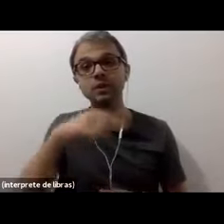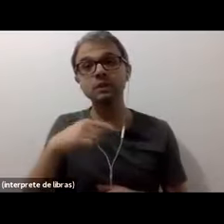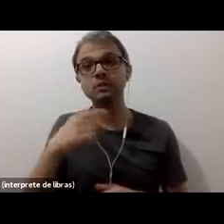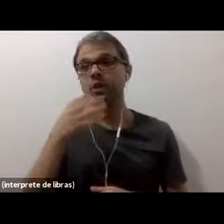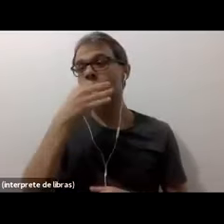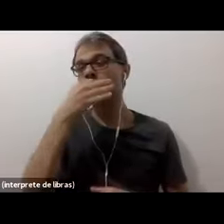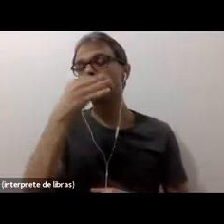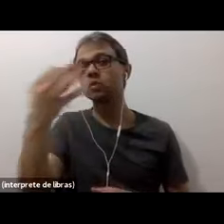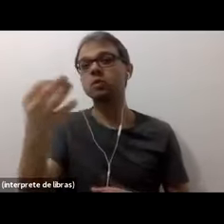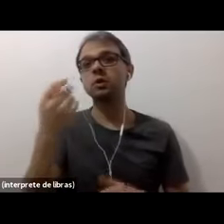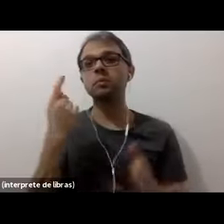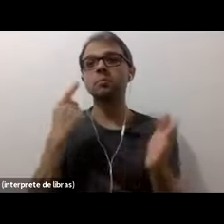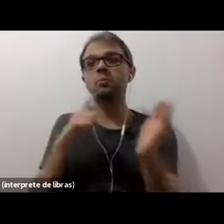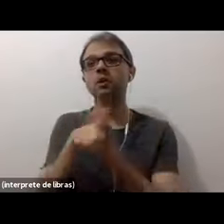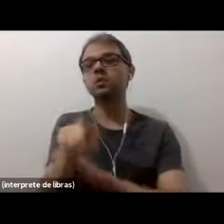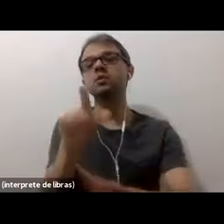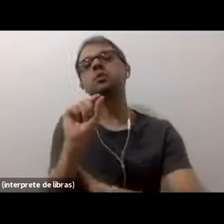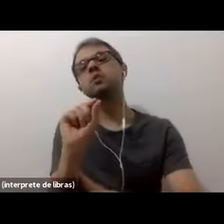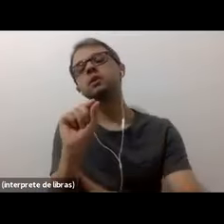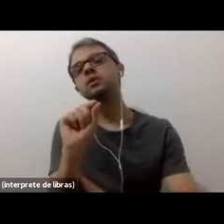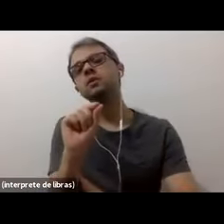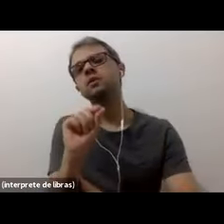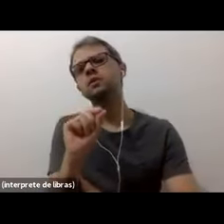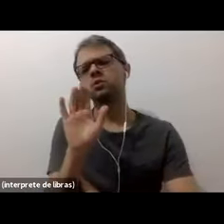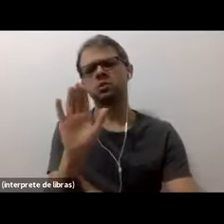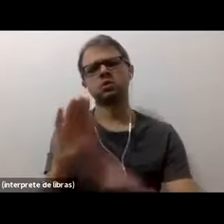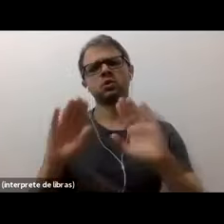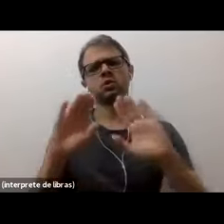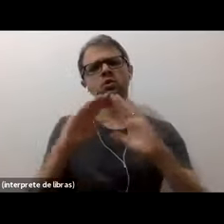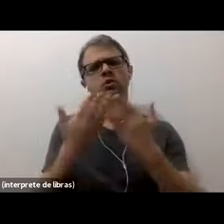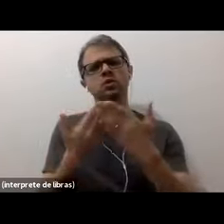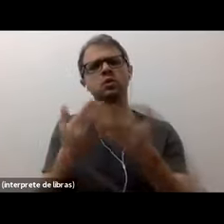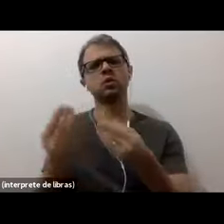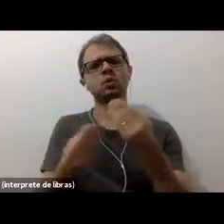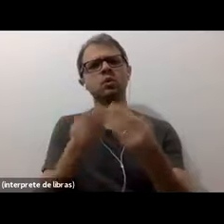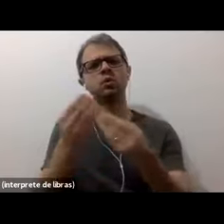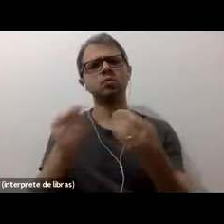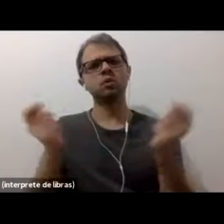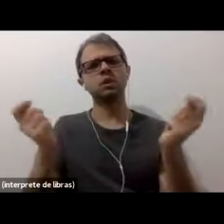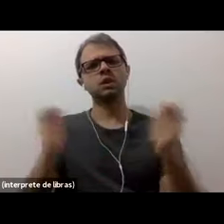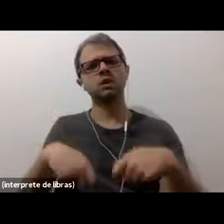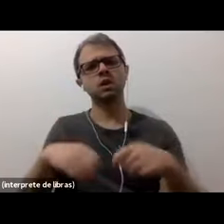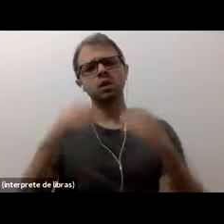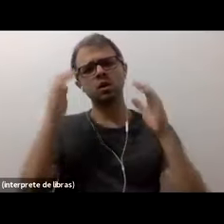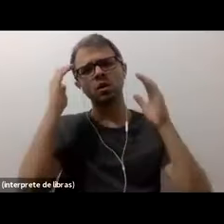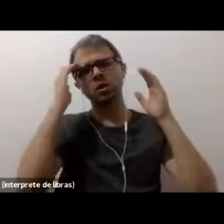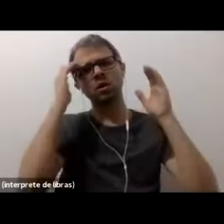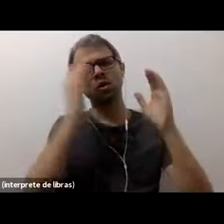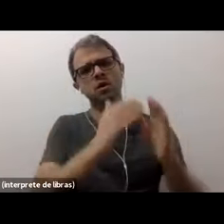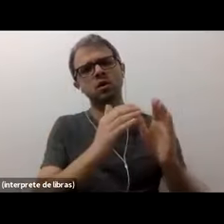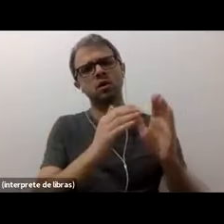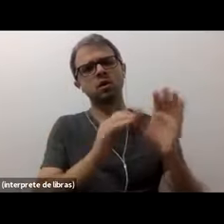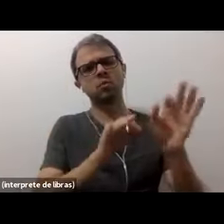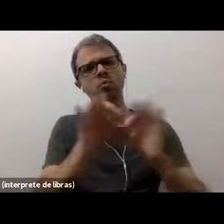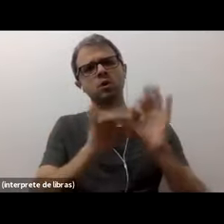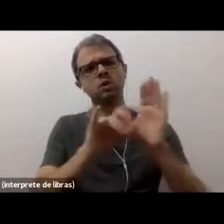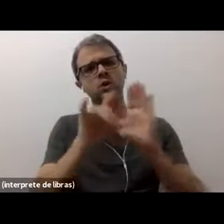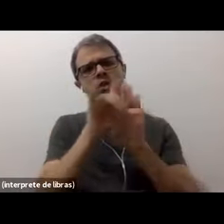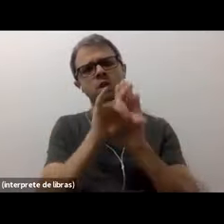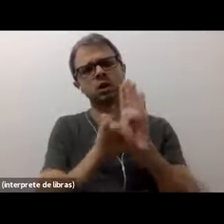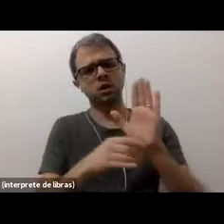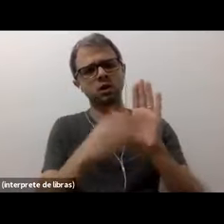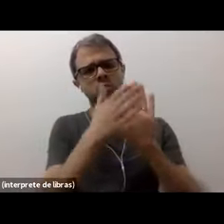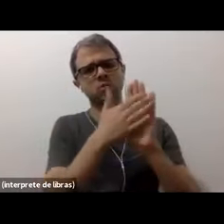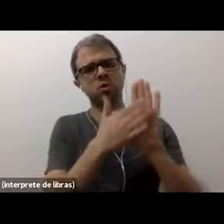escola consegue cumprir esse protocolo, esse projeto de lei, que pode vir a ser